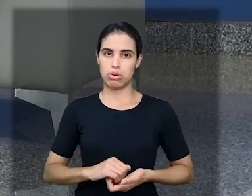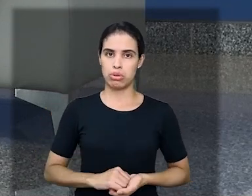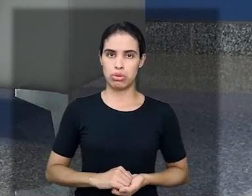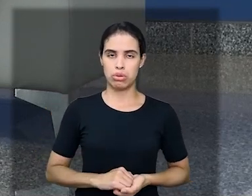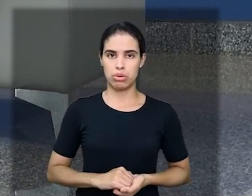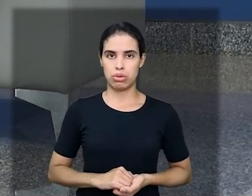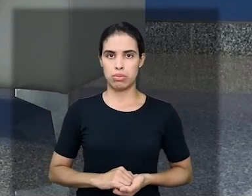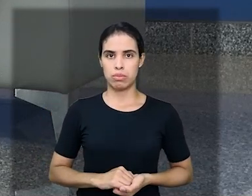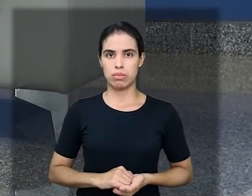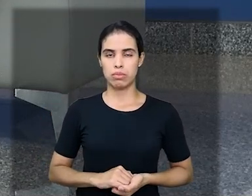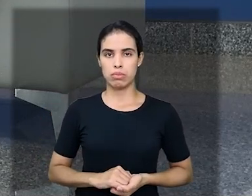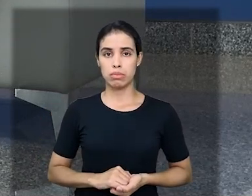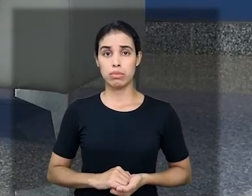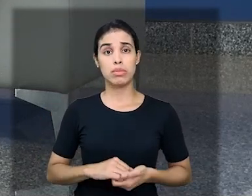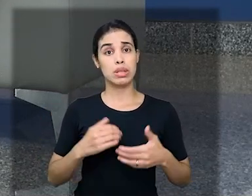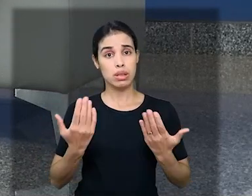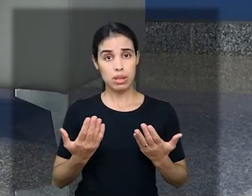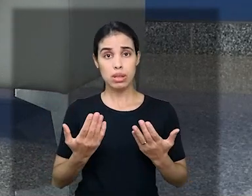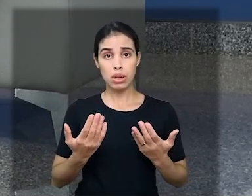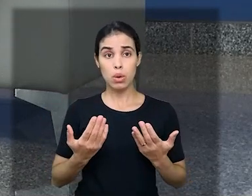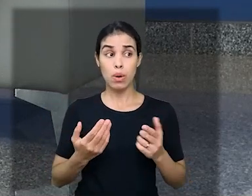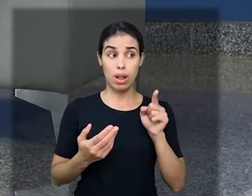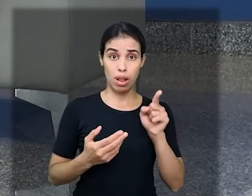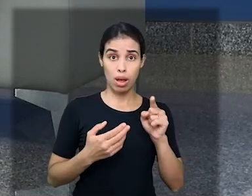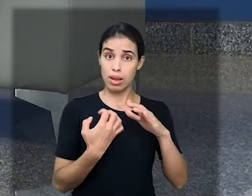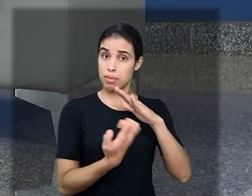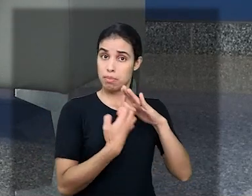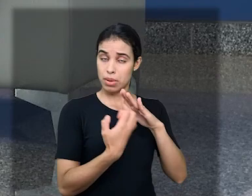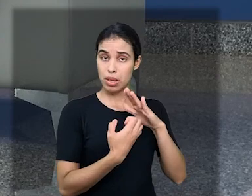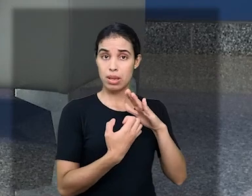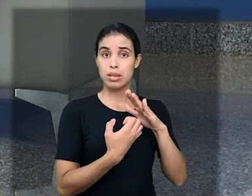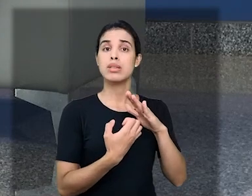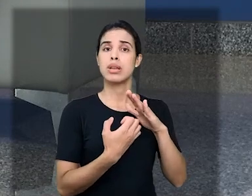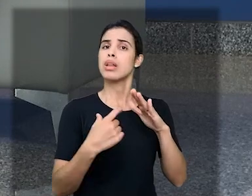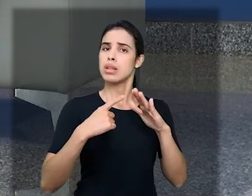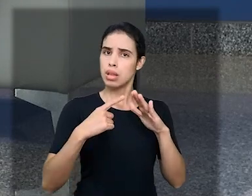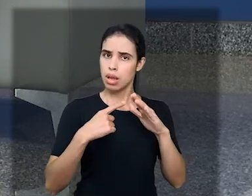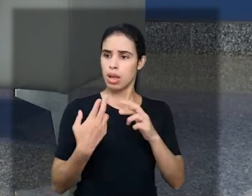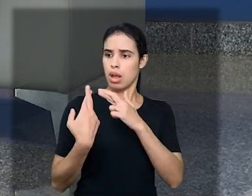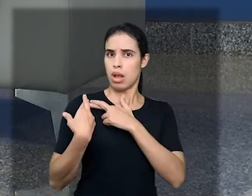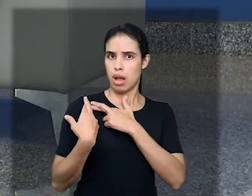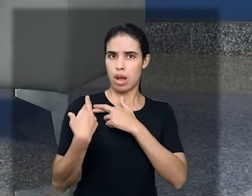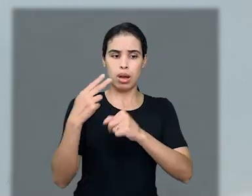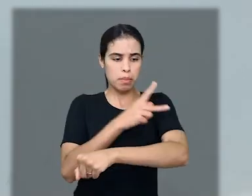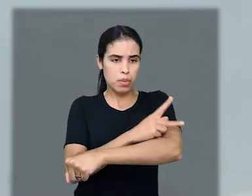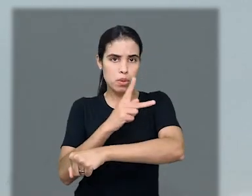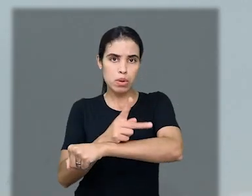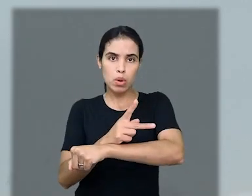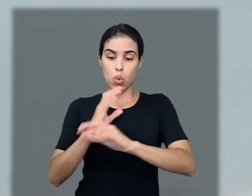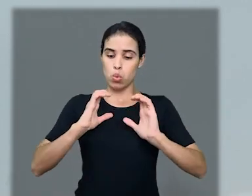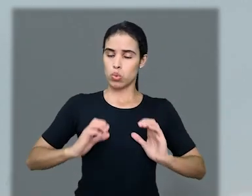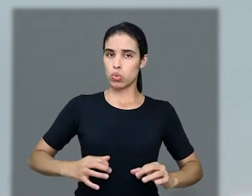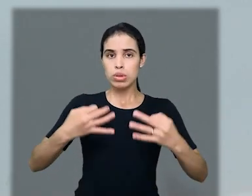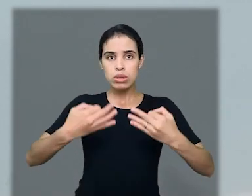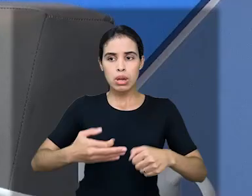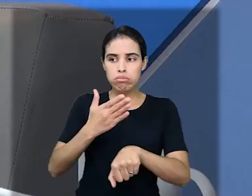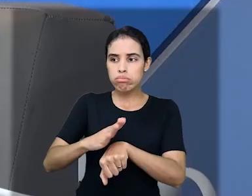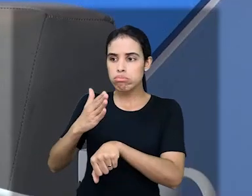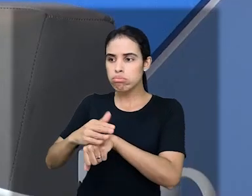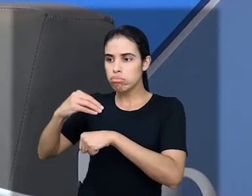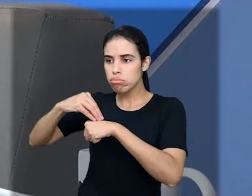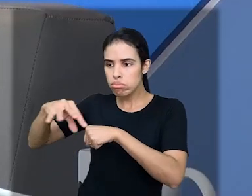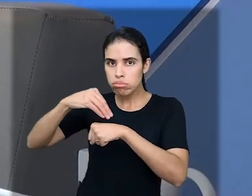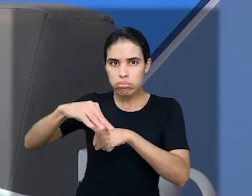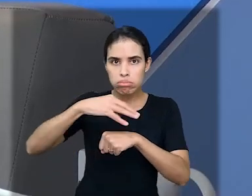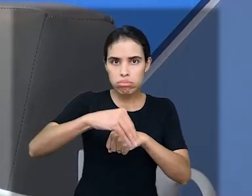está impregnado de função social. É para você orientar, pedagogia. Mas é importante que tenha